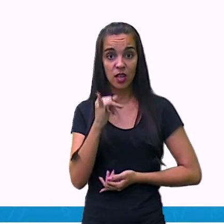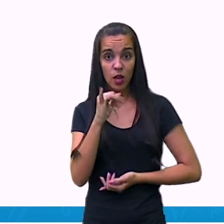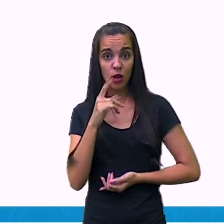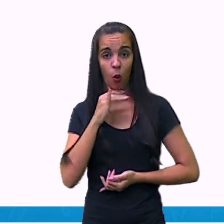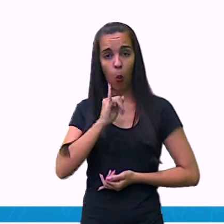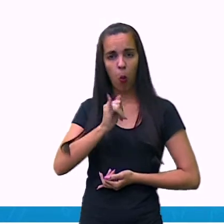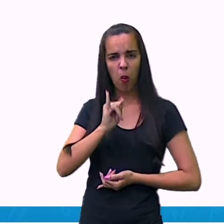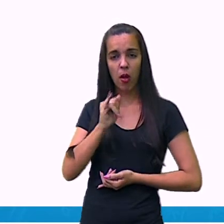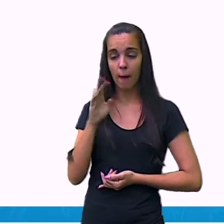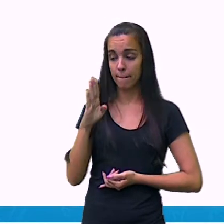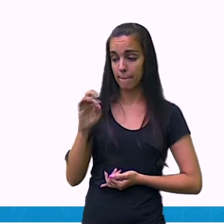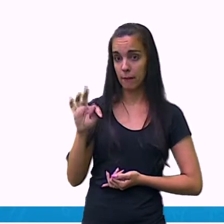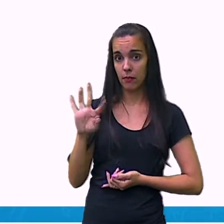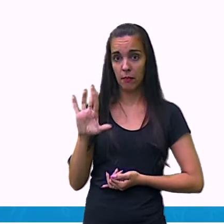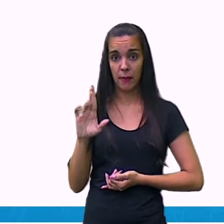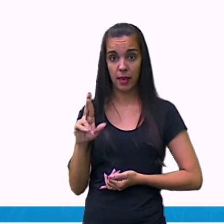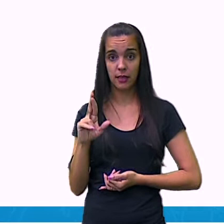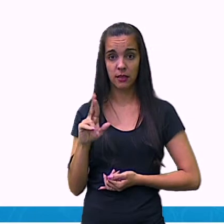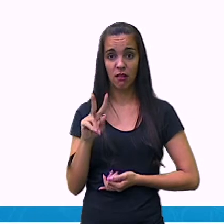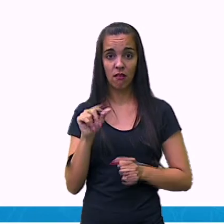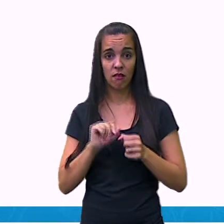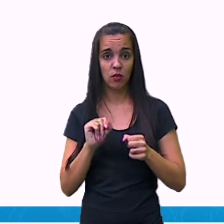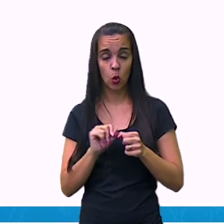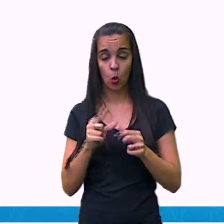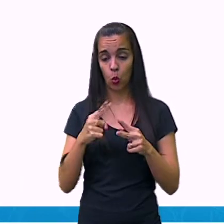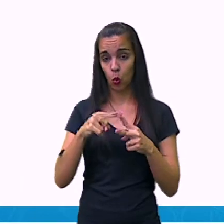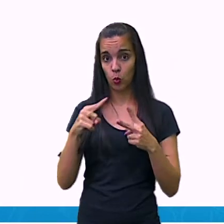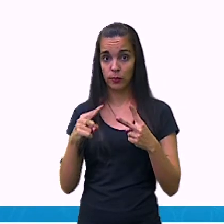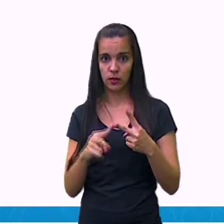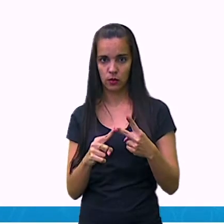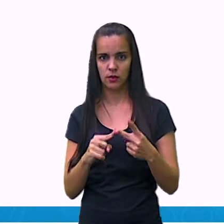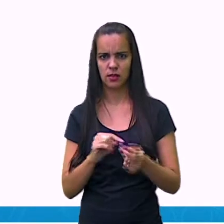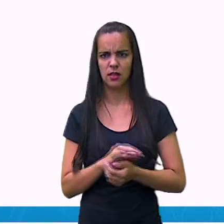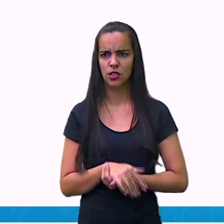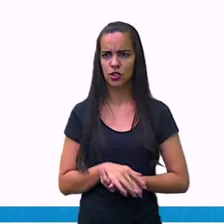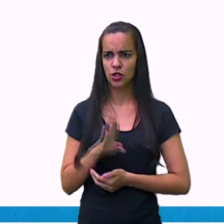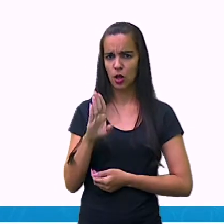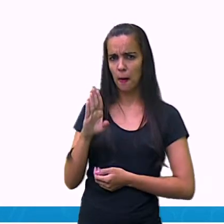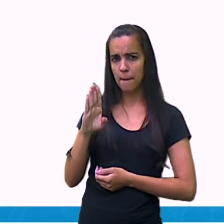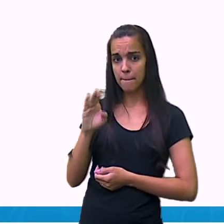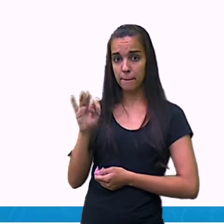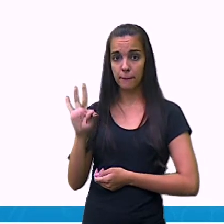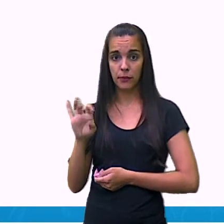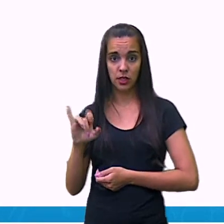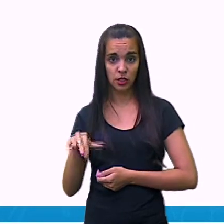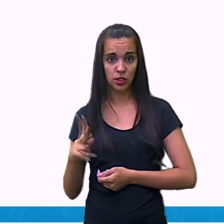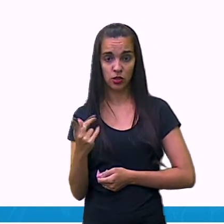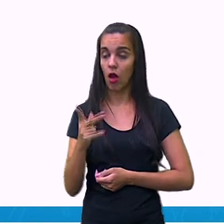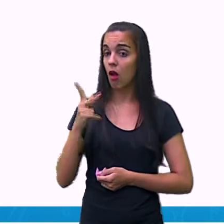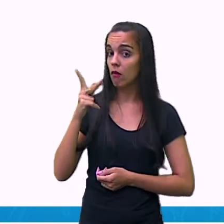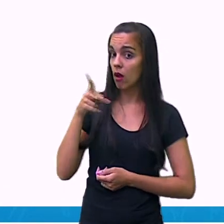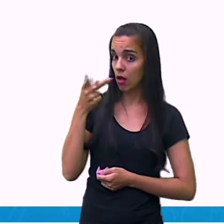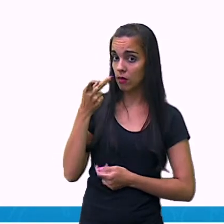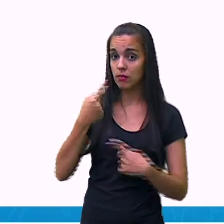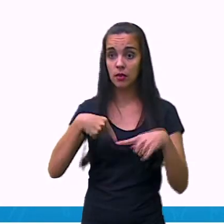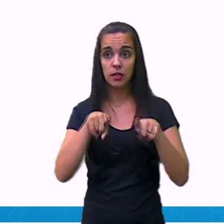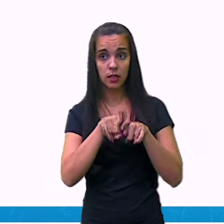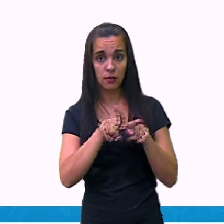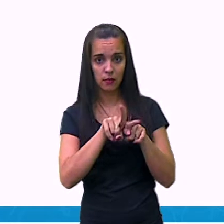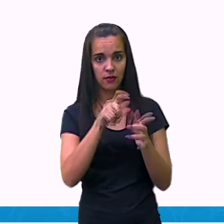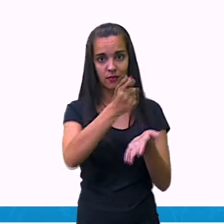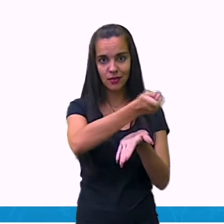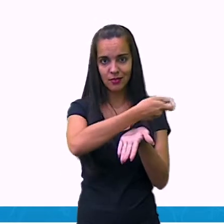que Beta fazia as duas coisas. Betinha fala